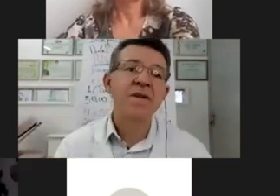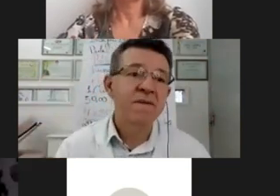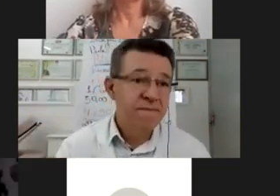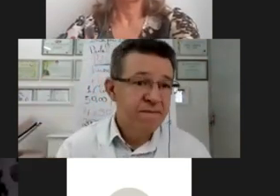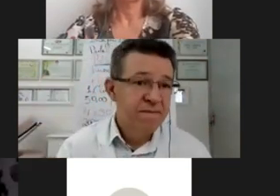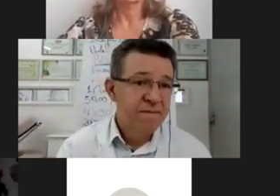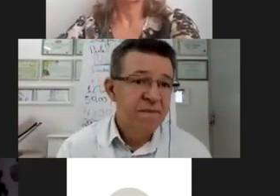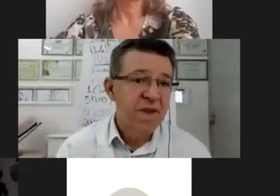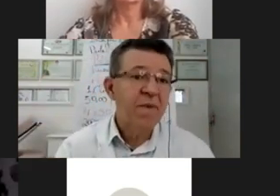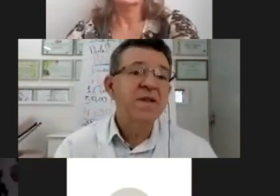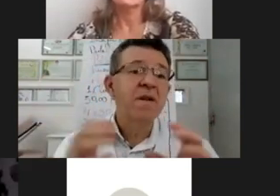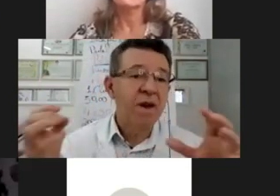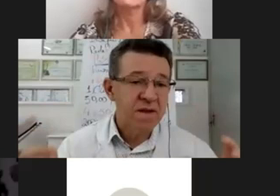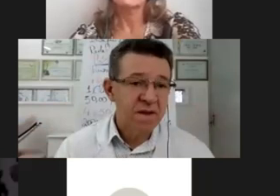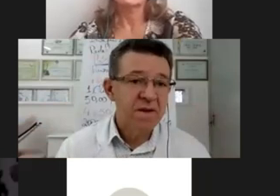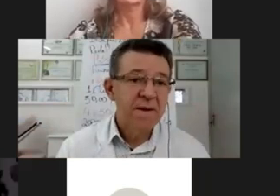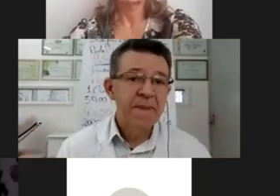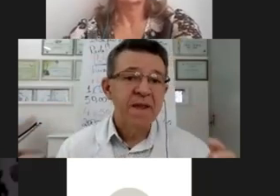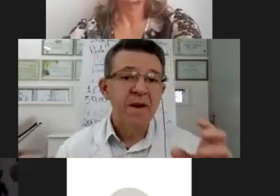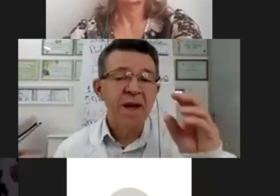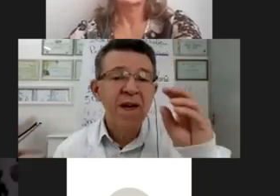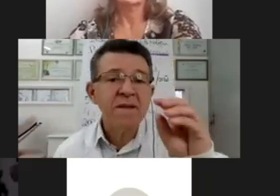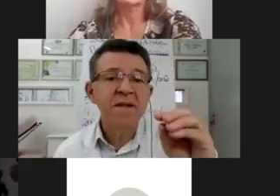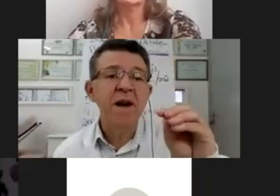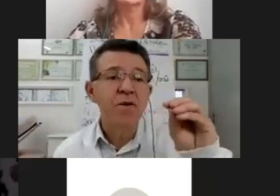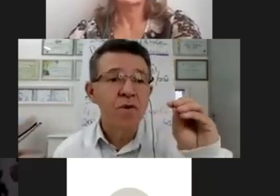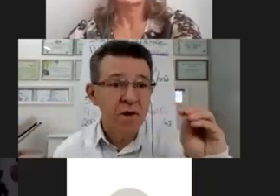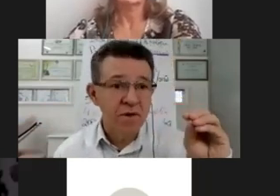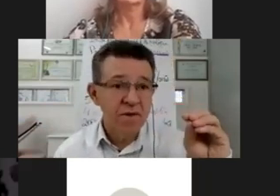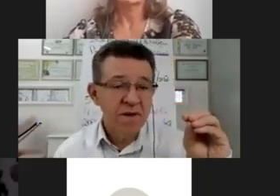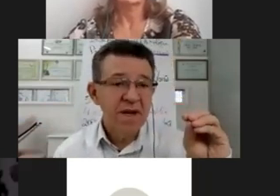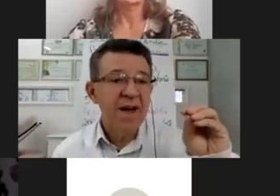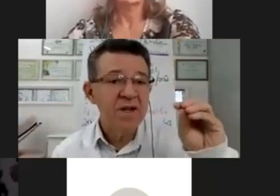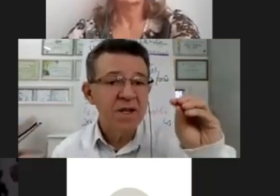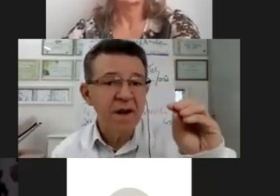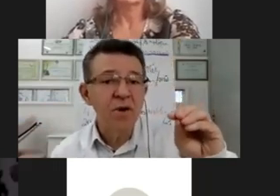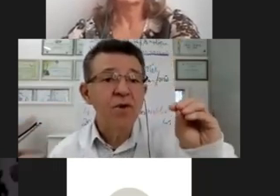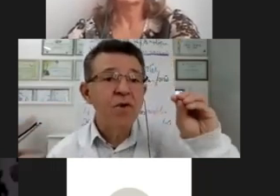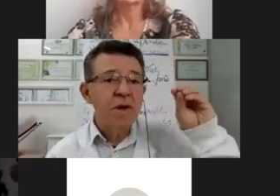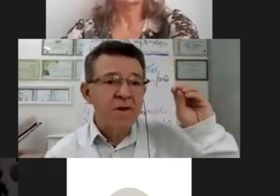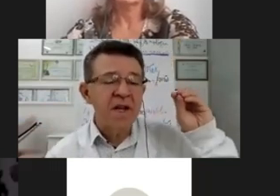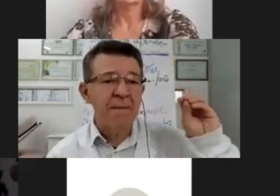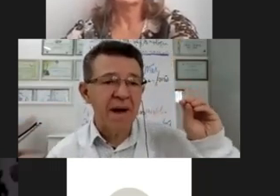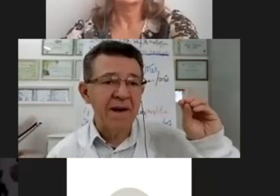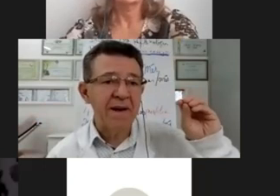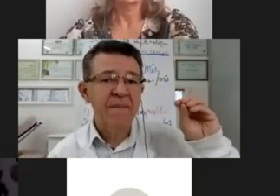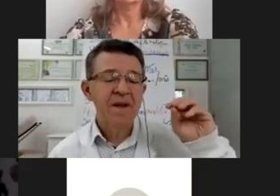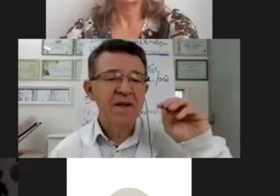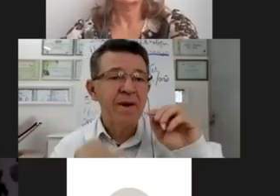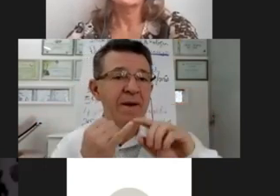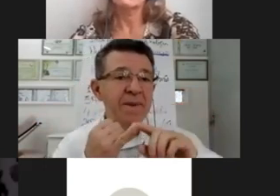tal coisa. Tem uma sequência. Então, este é o núcleo. Aí a gente vai no núcleo e